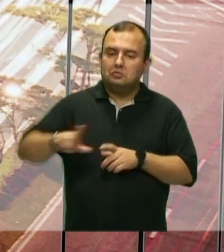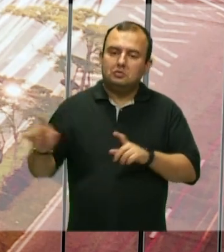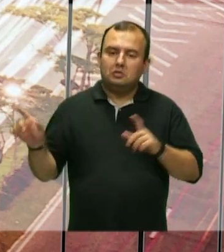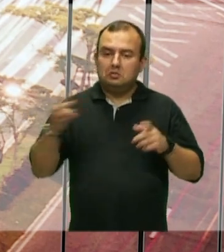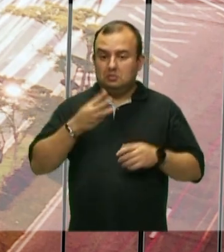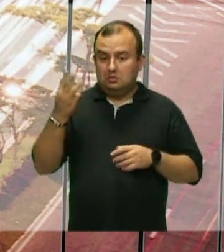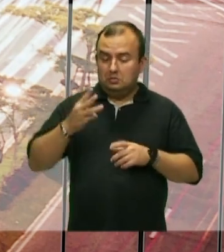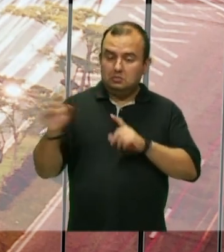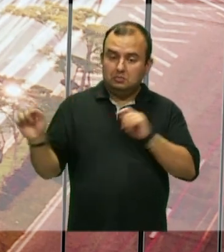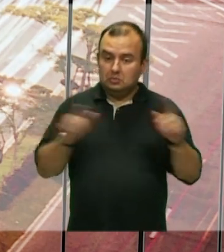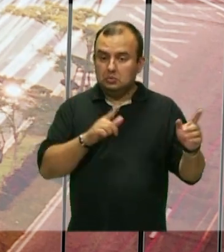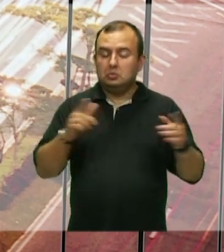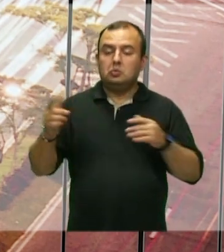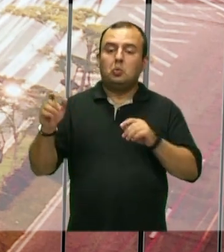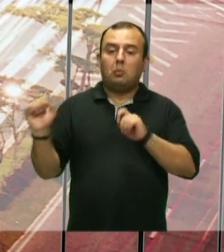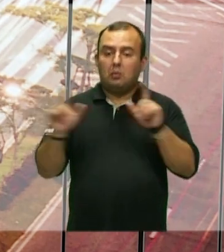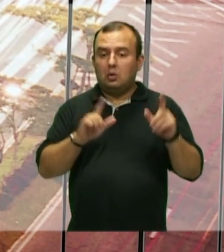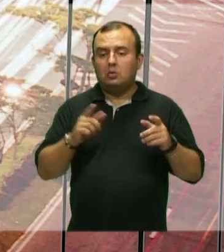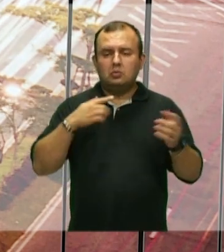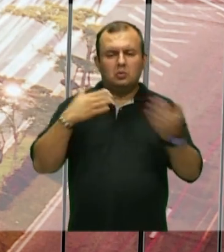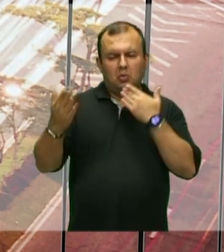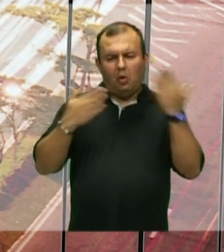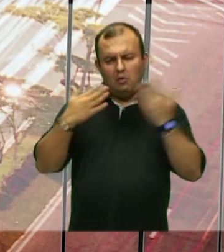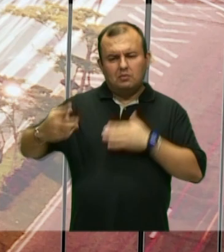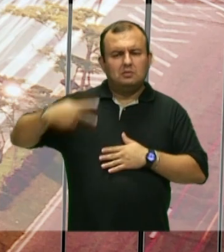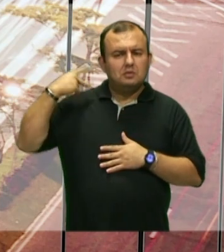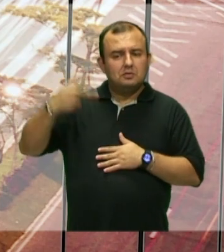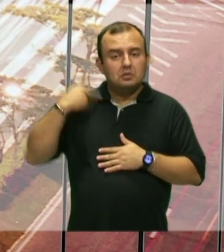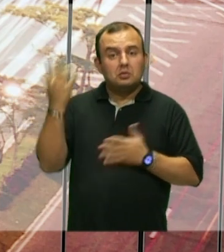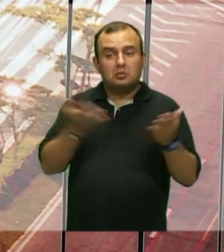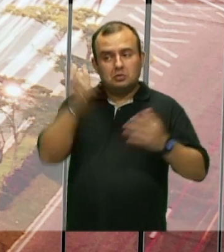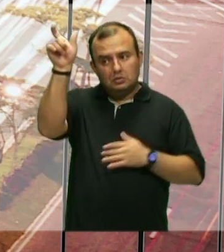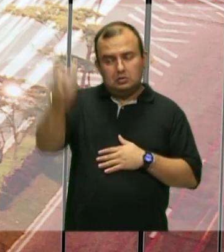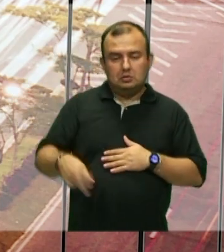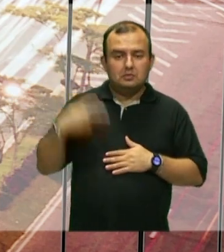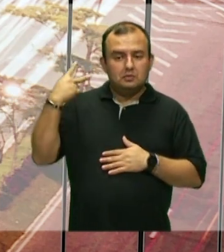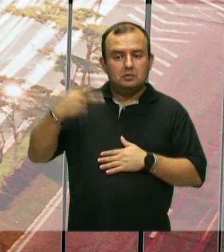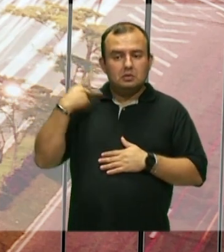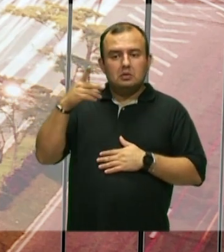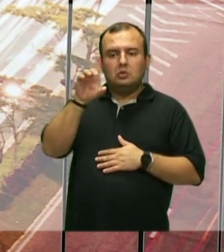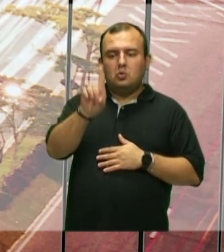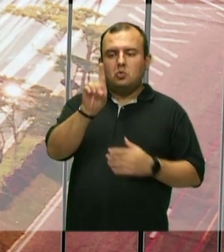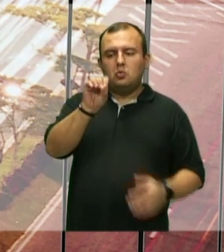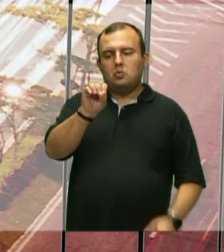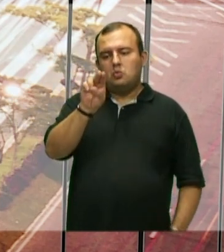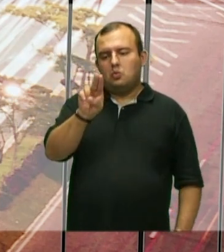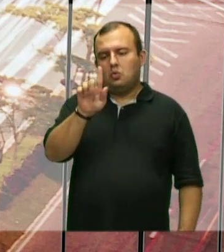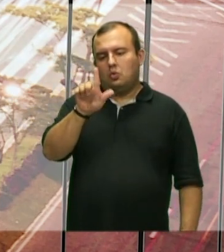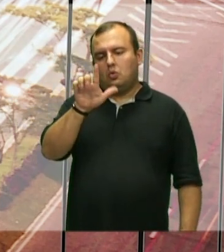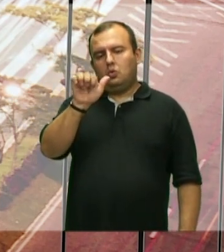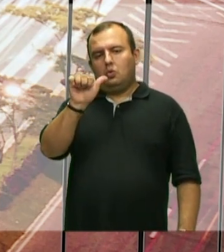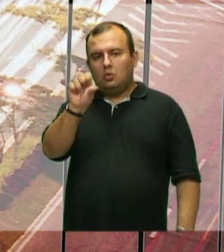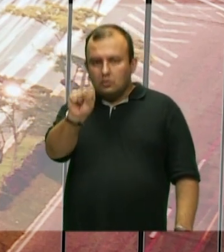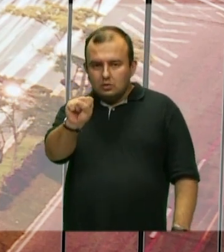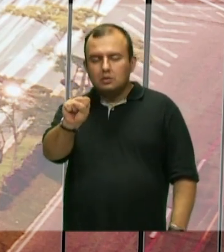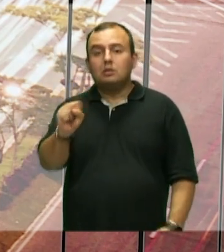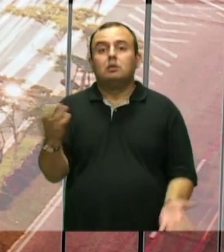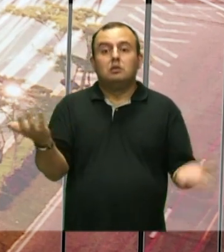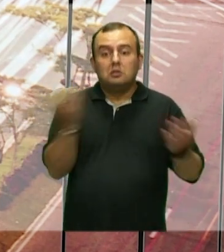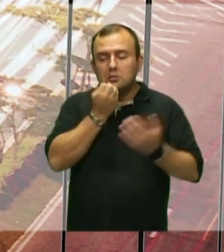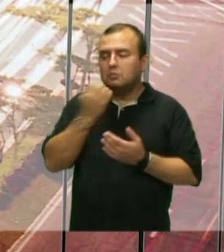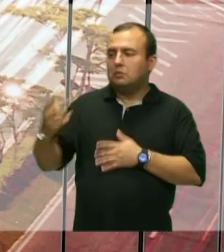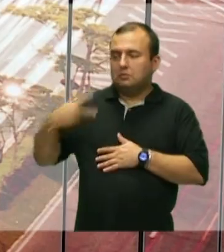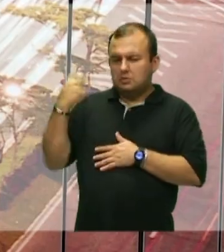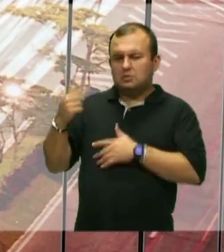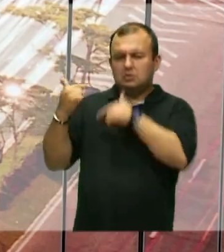Voltamos com o terceiro e último bloco do Fala Vereador. Hoje está conosco o vereador do PDT, Douglas Cristino. Bom, vereador, o